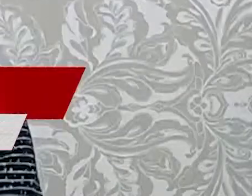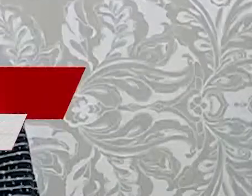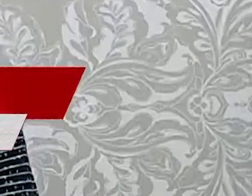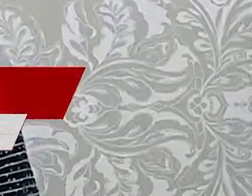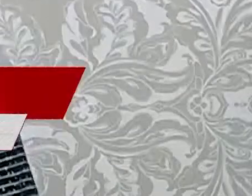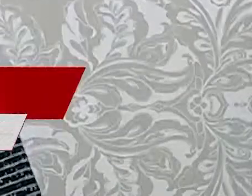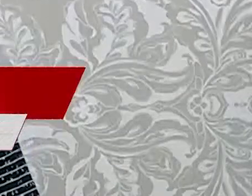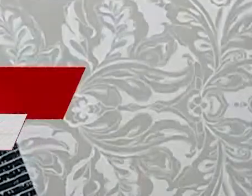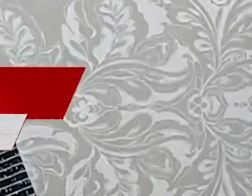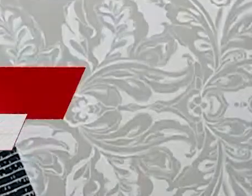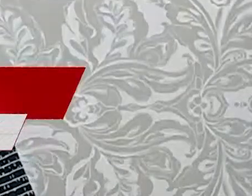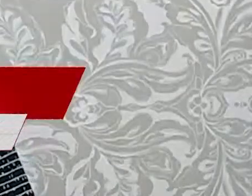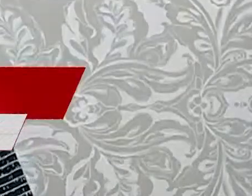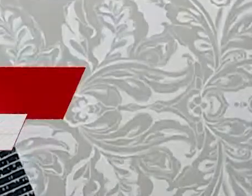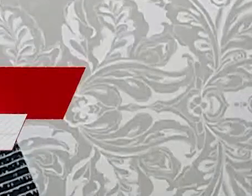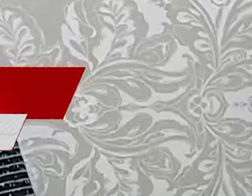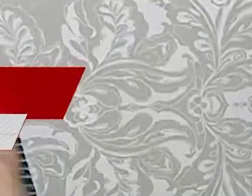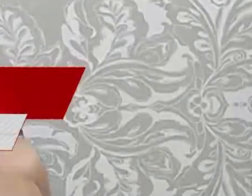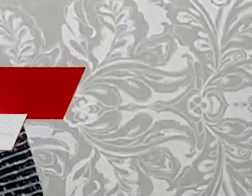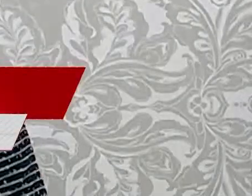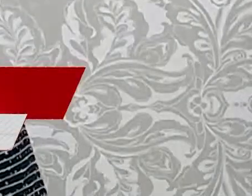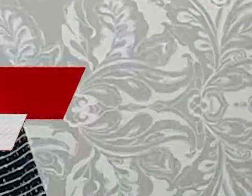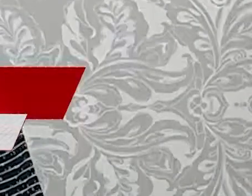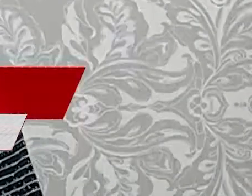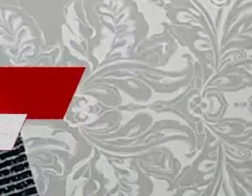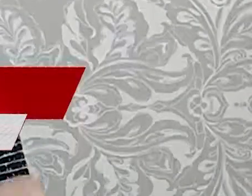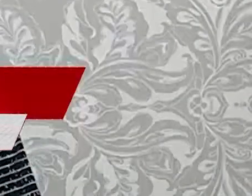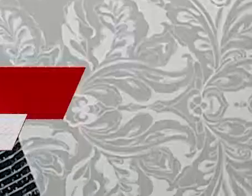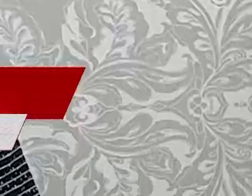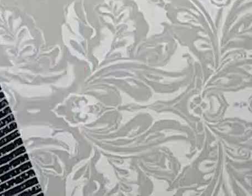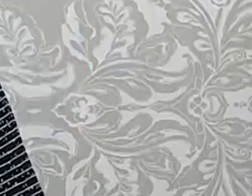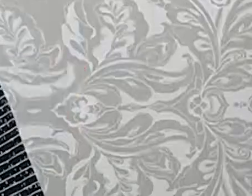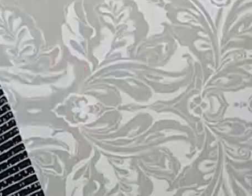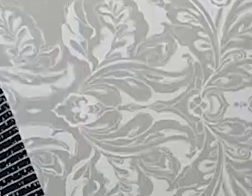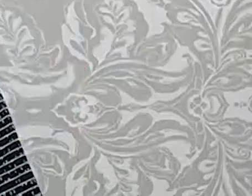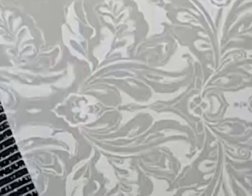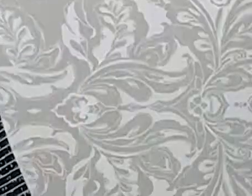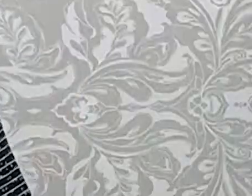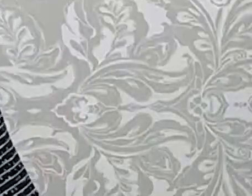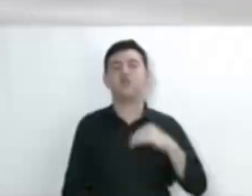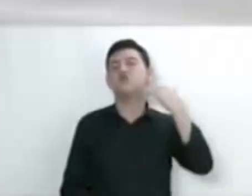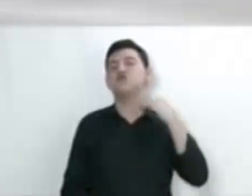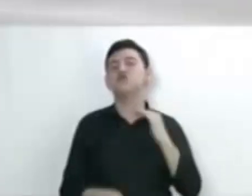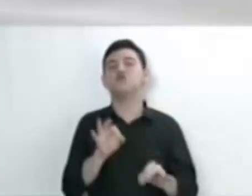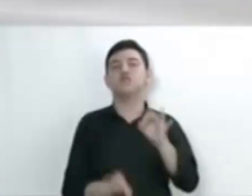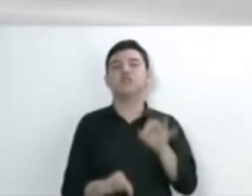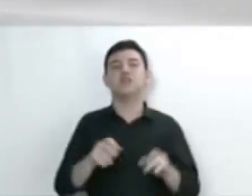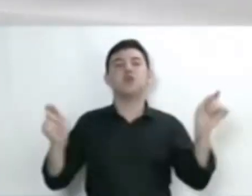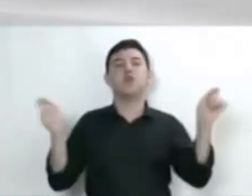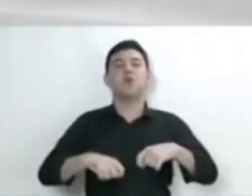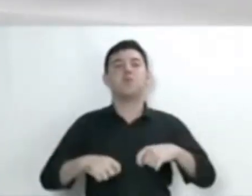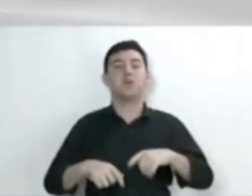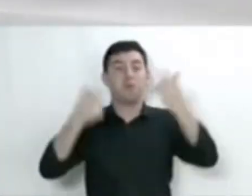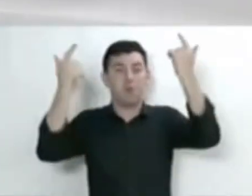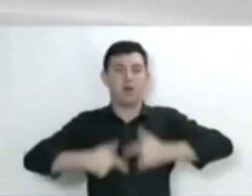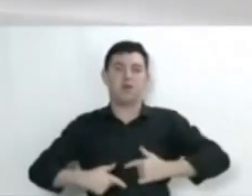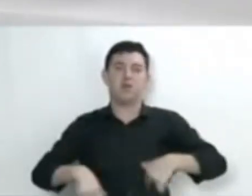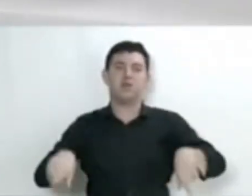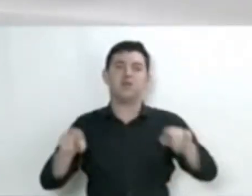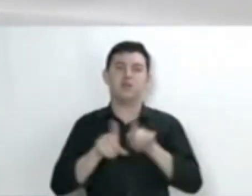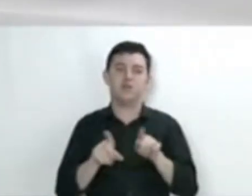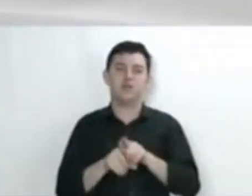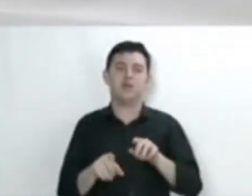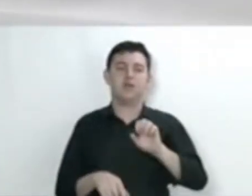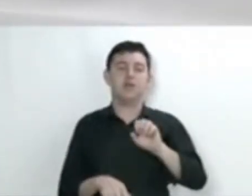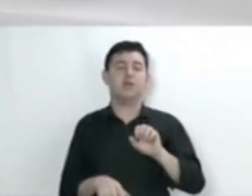Mendes. O várias coisas Cássio Nunes o juiz indicado por bolsonaro fez o voto em